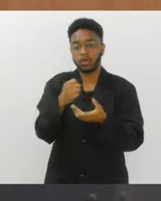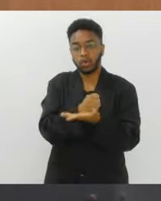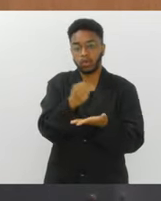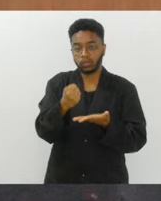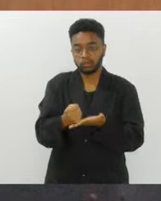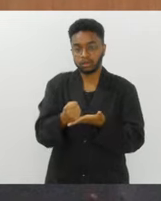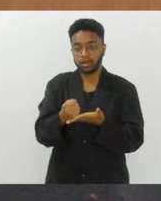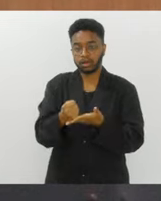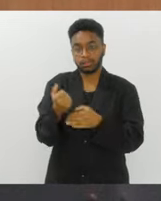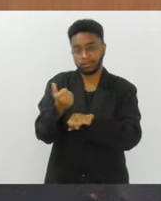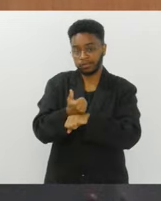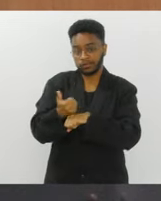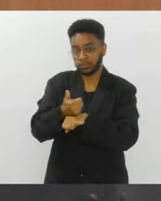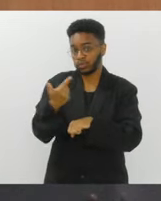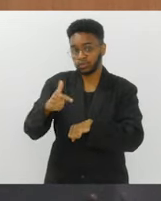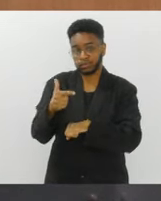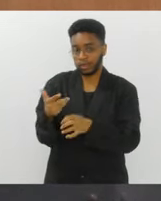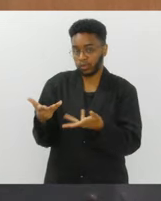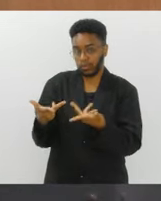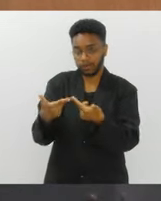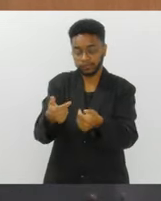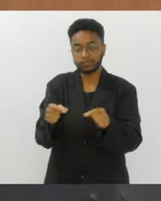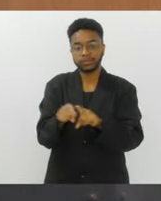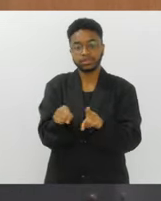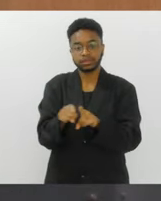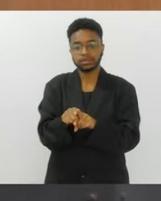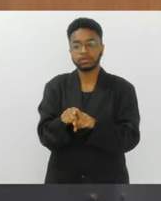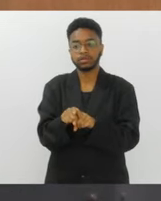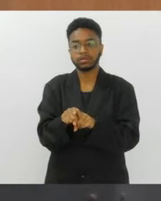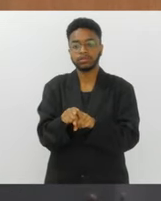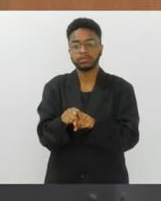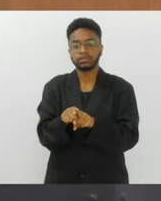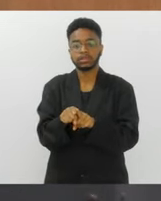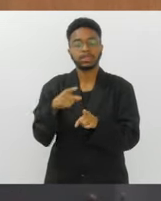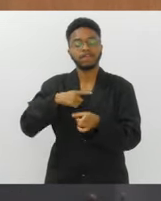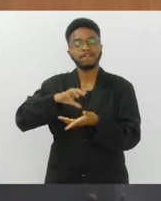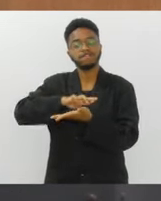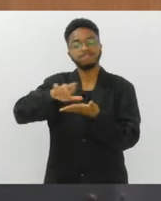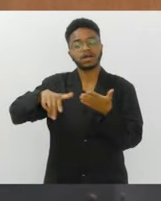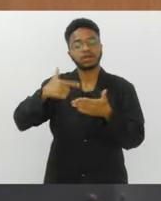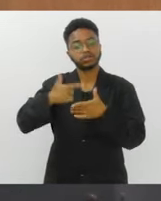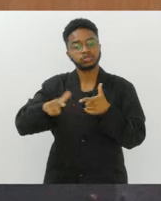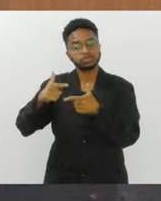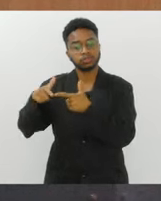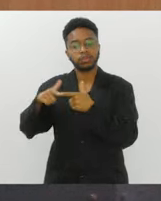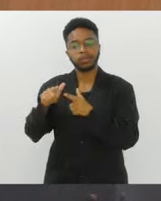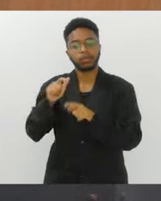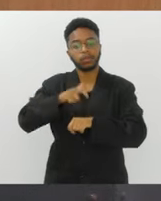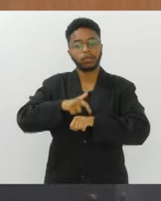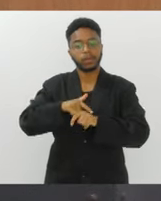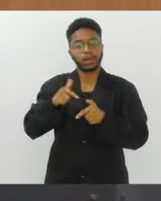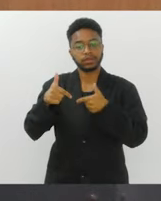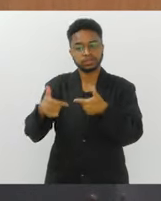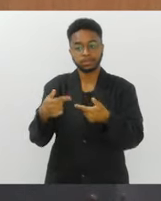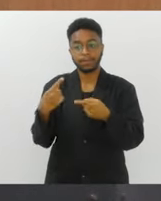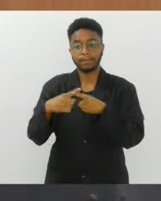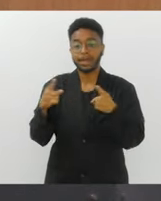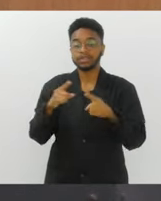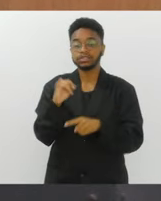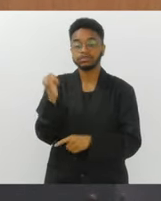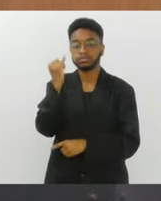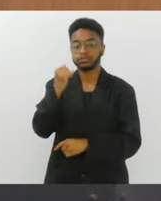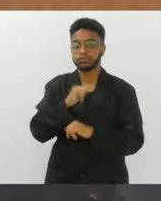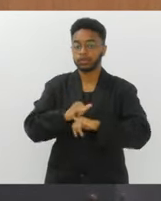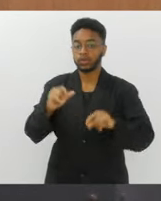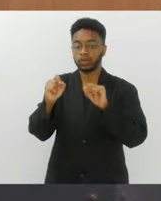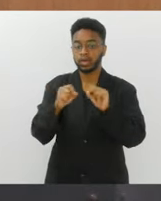mão de obra que não tem qualificação e que produz uma série de problemas sobre a operação. É importante dizer que o problema de